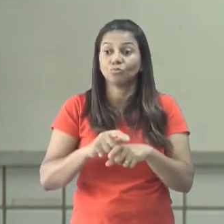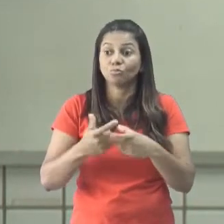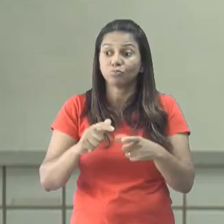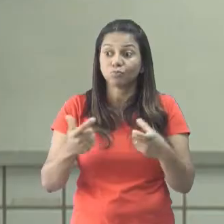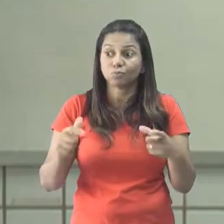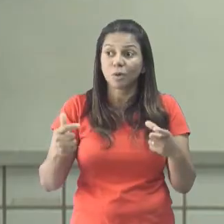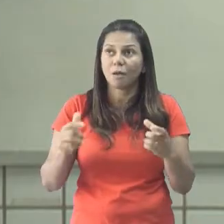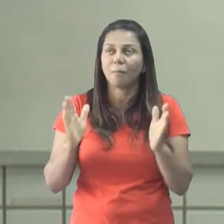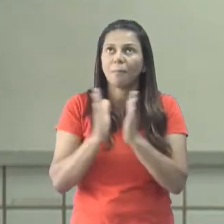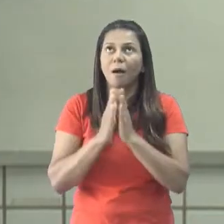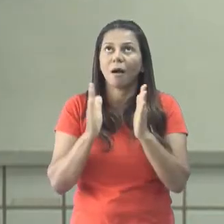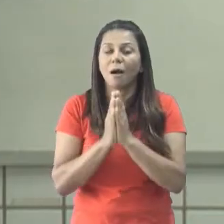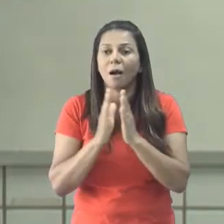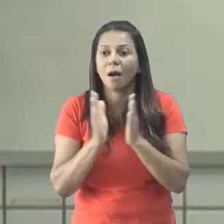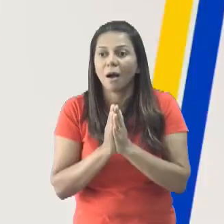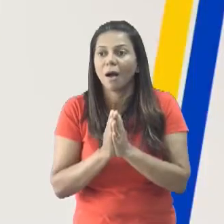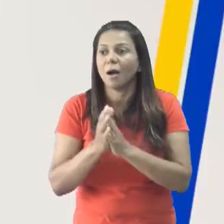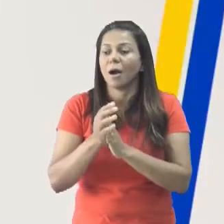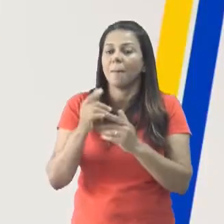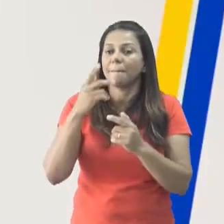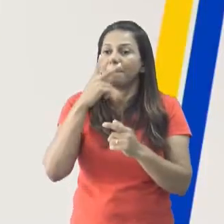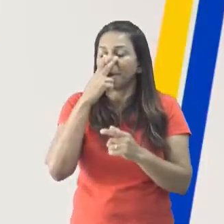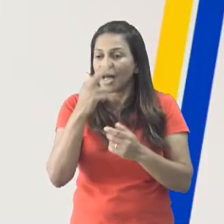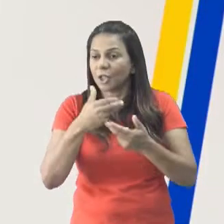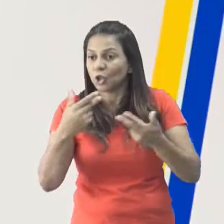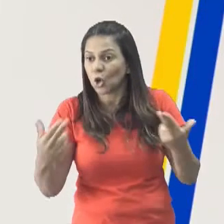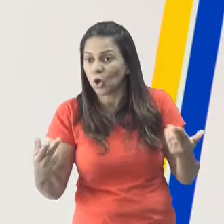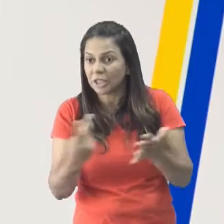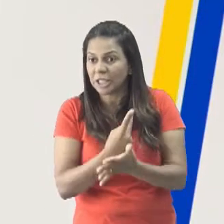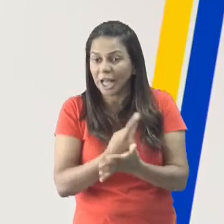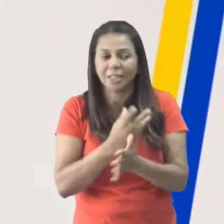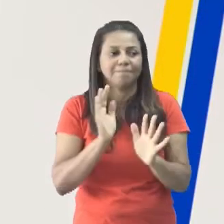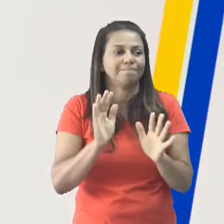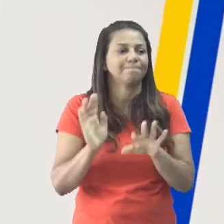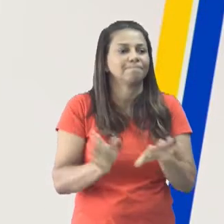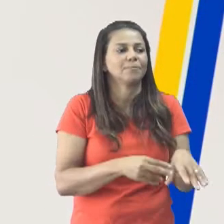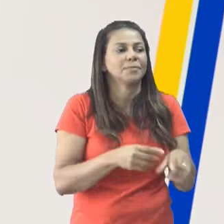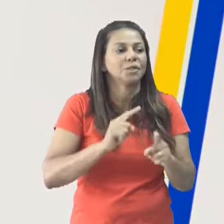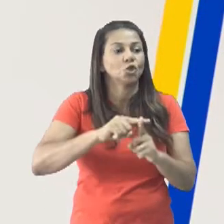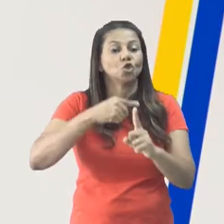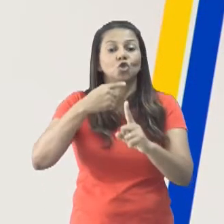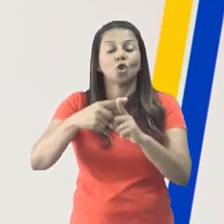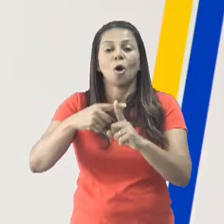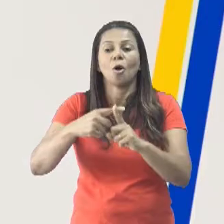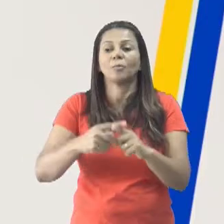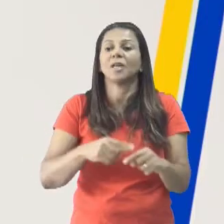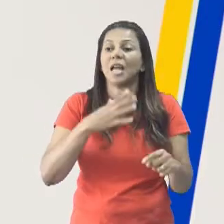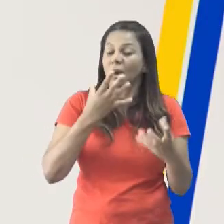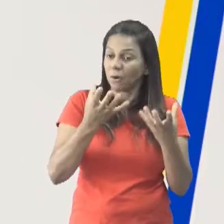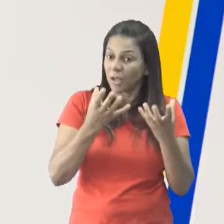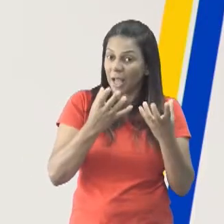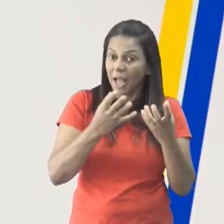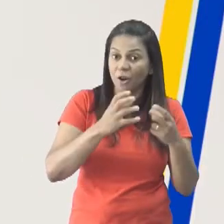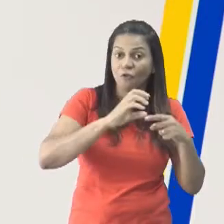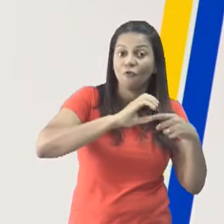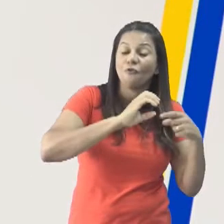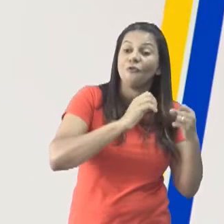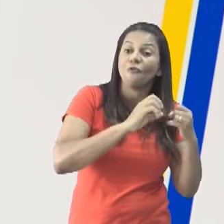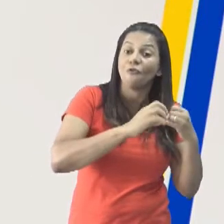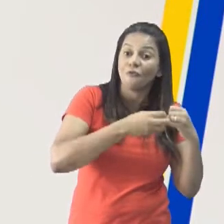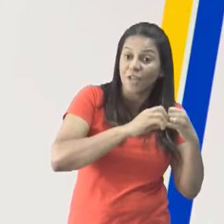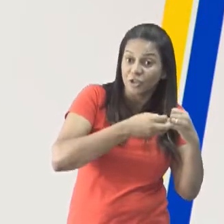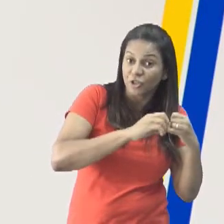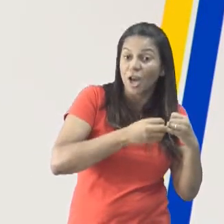eu rezo, mais assombração me aparece. Soma, eu quero feijão mais arroz.